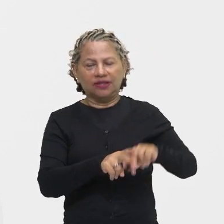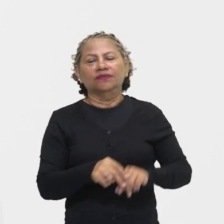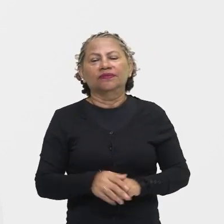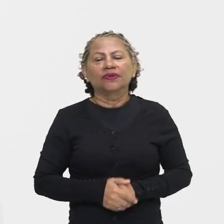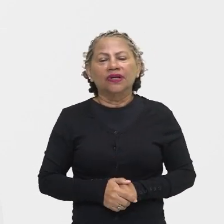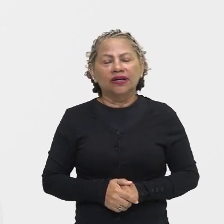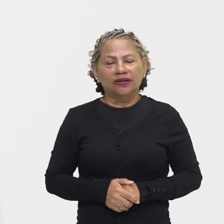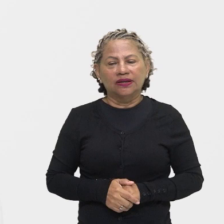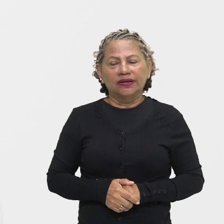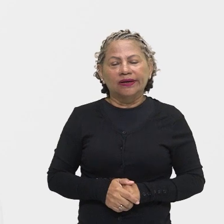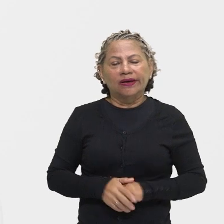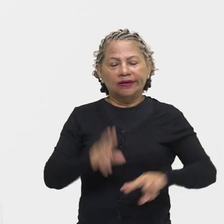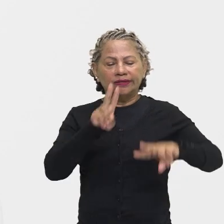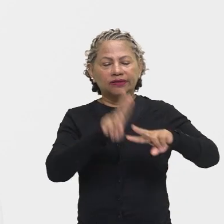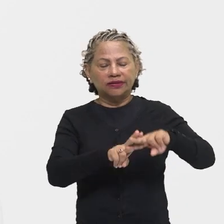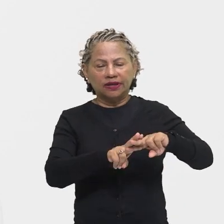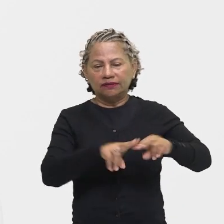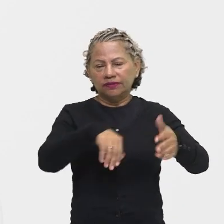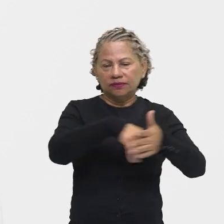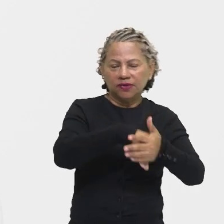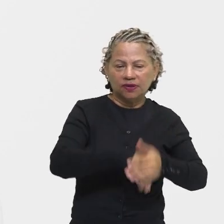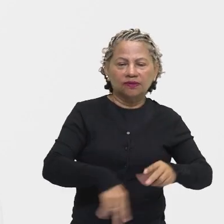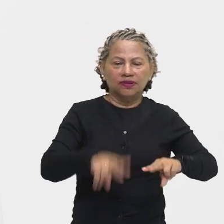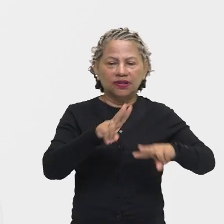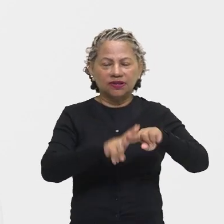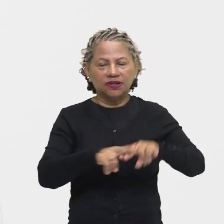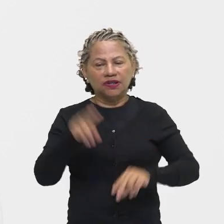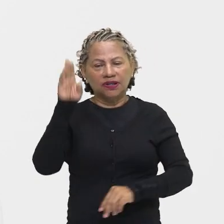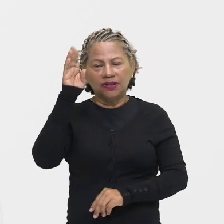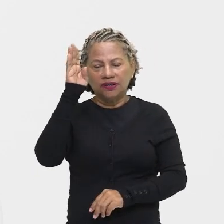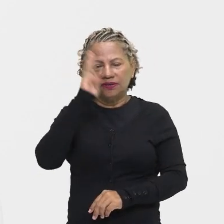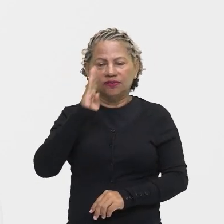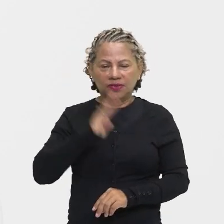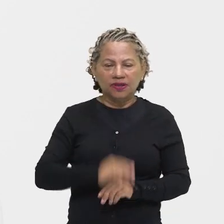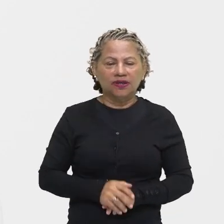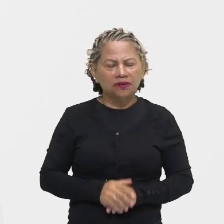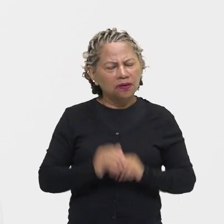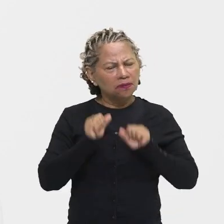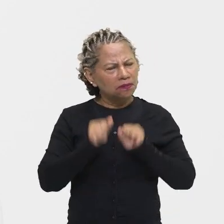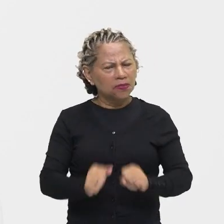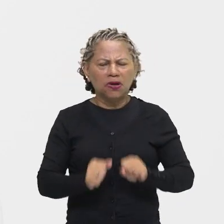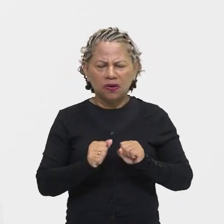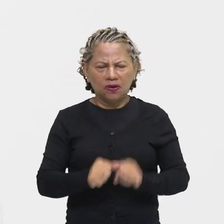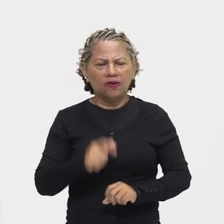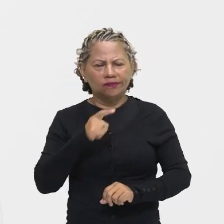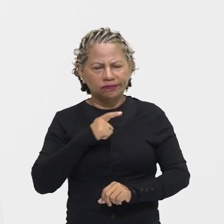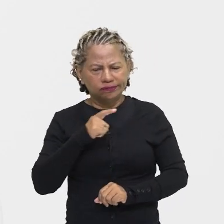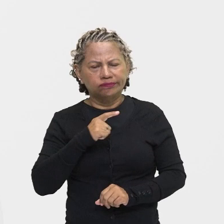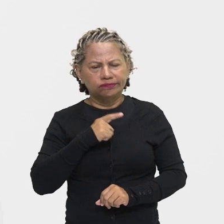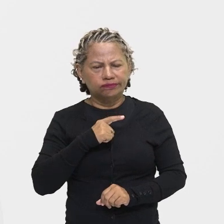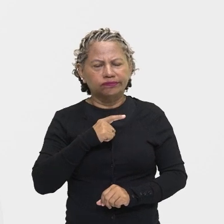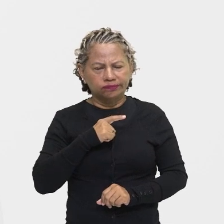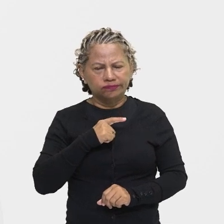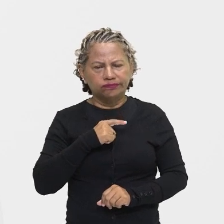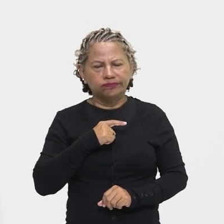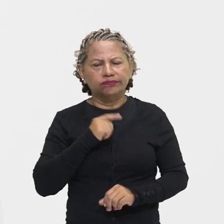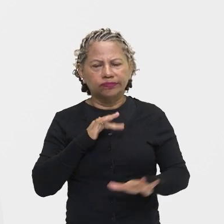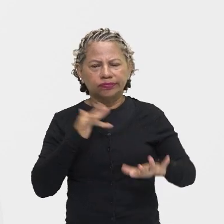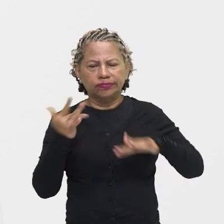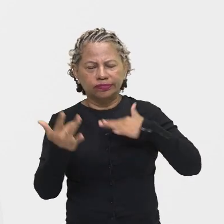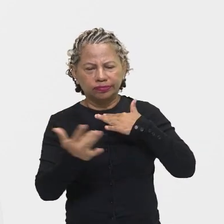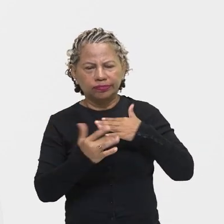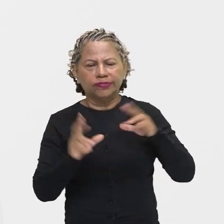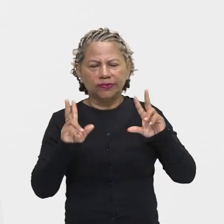#Brasil, #futebol e ter o seu tweet destacado na lista destes assuntos.